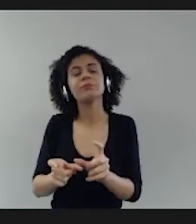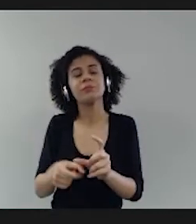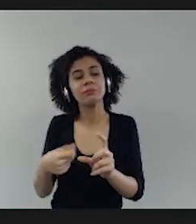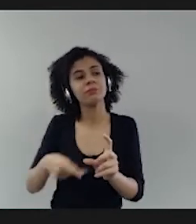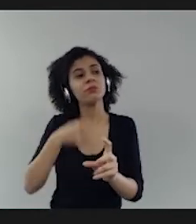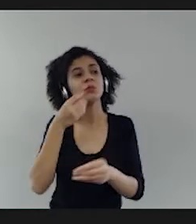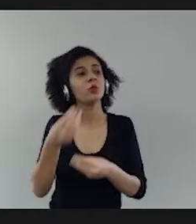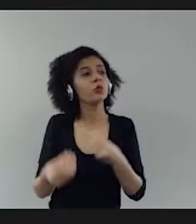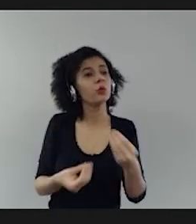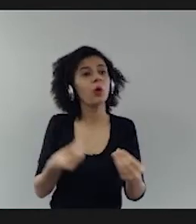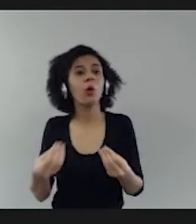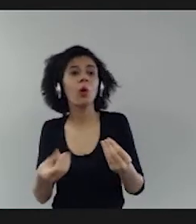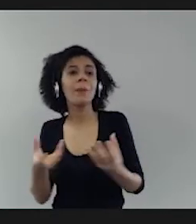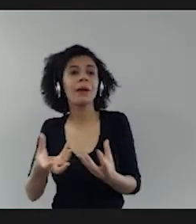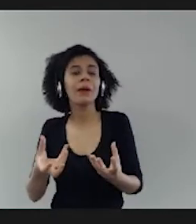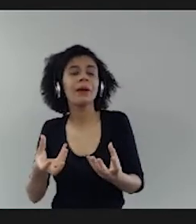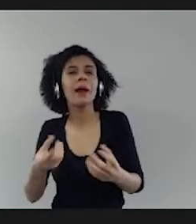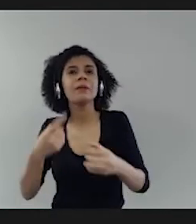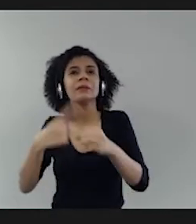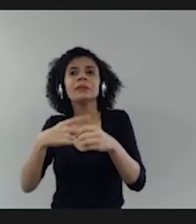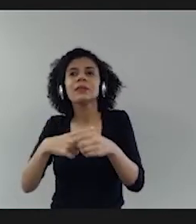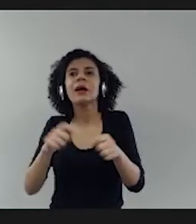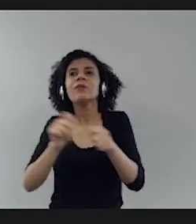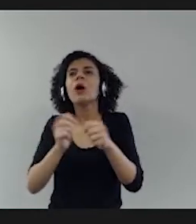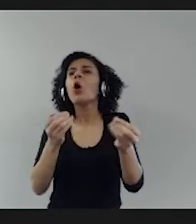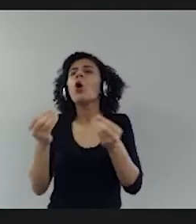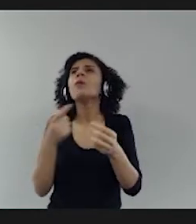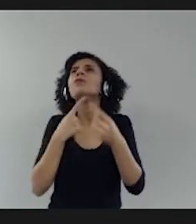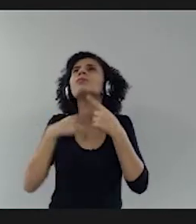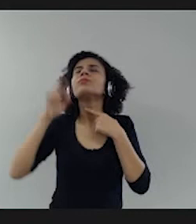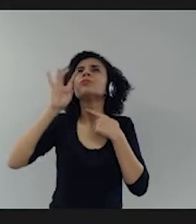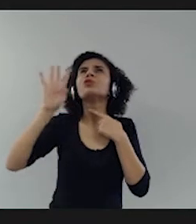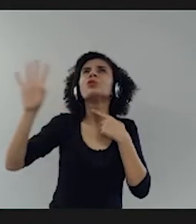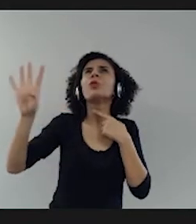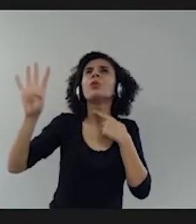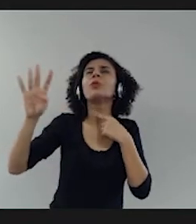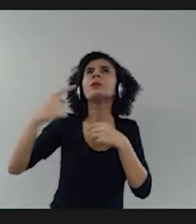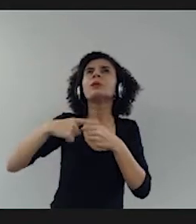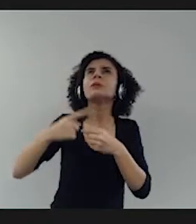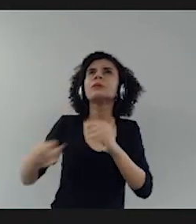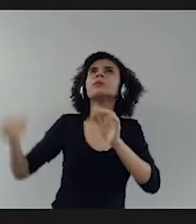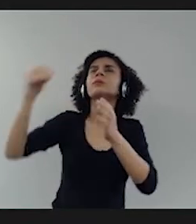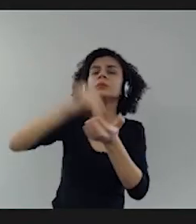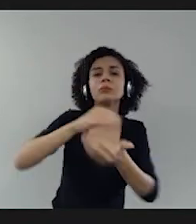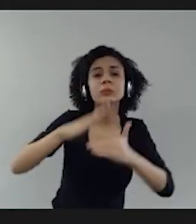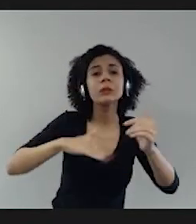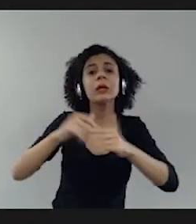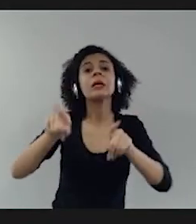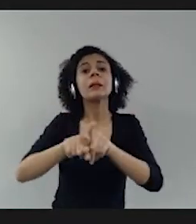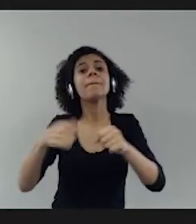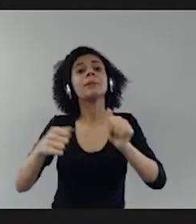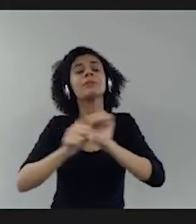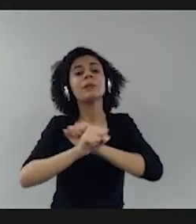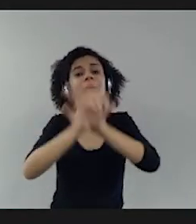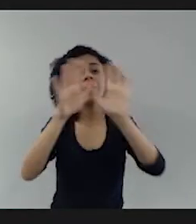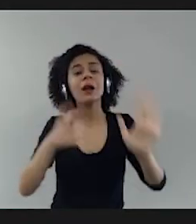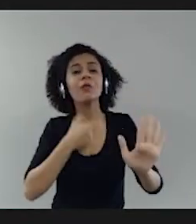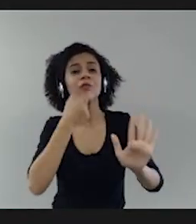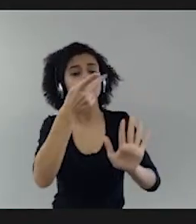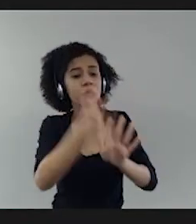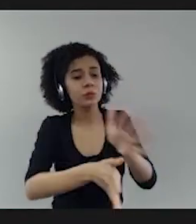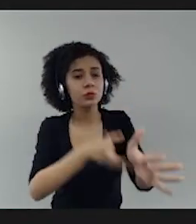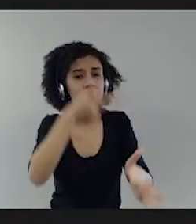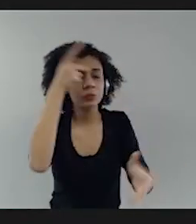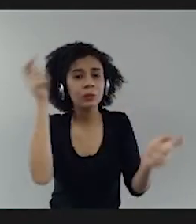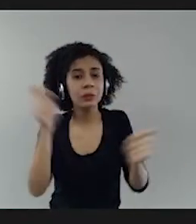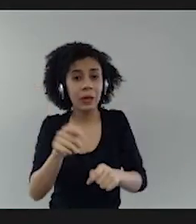dizer como é que elas querem que a cidade seja. E nós temos que dar transparência e voz a essas pessoas, para que ela diga,